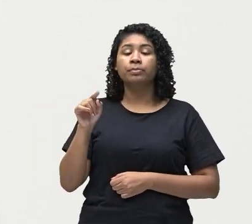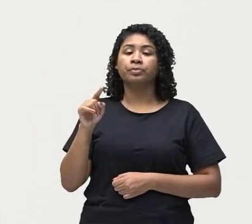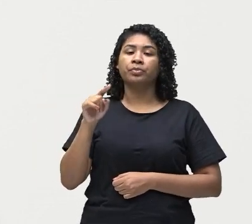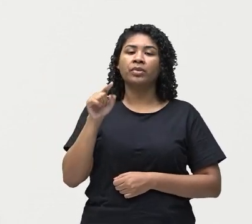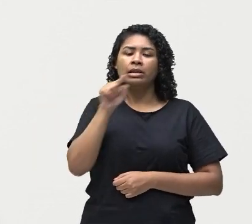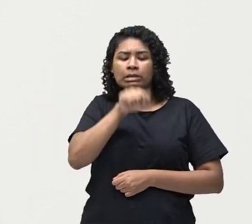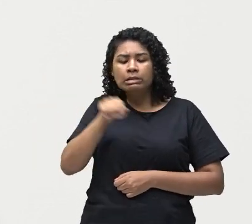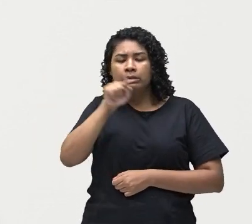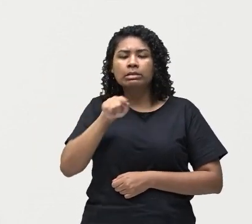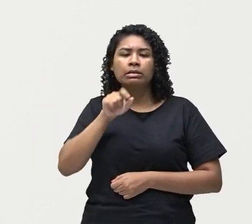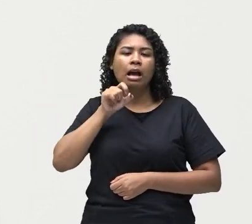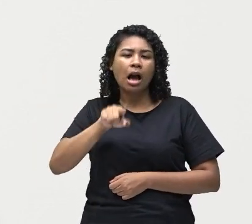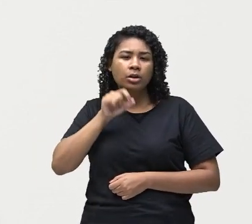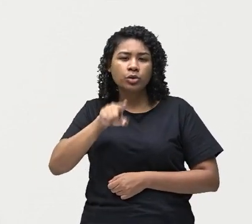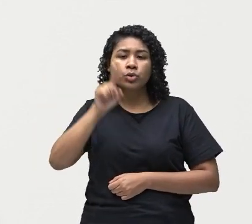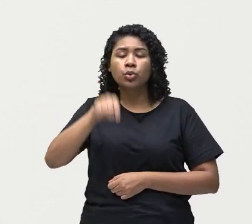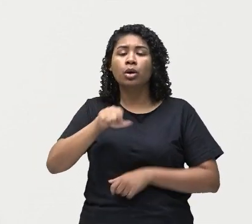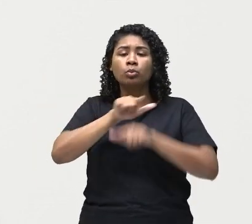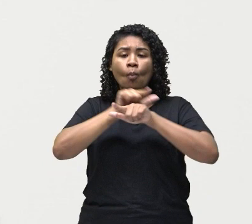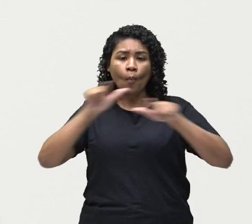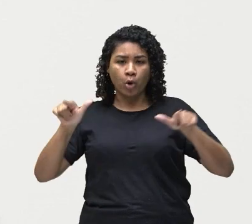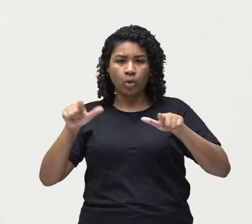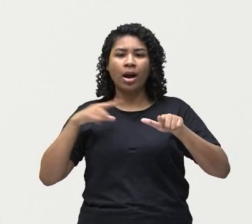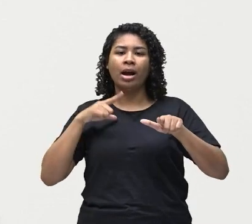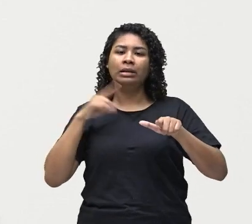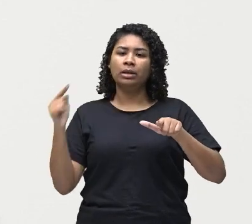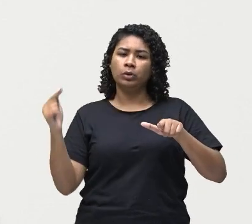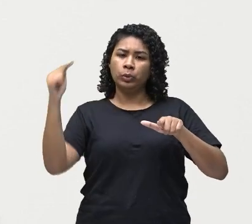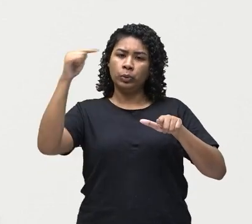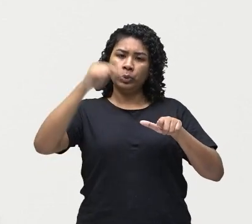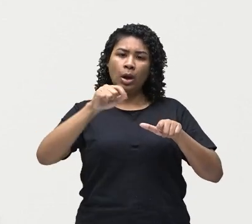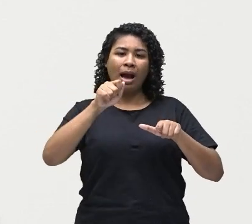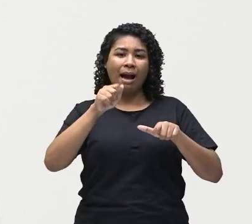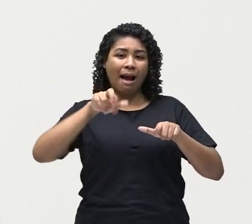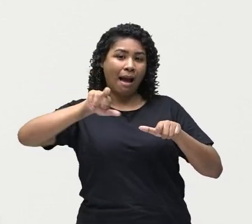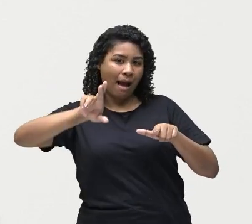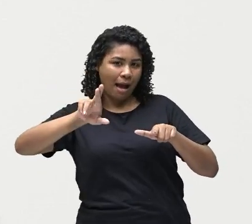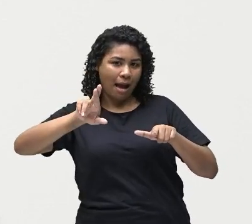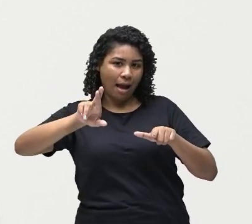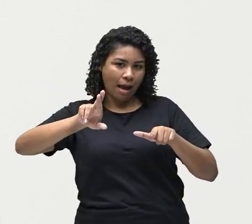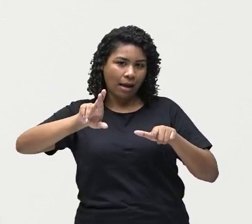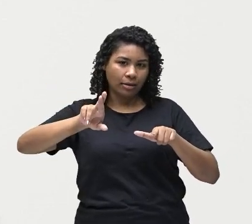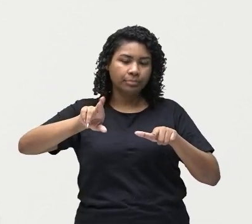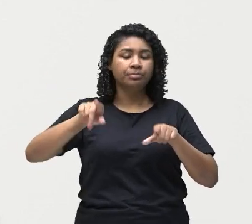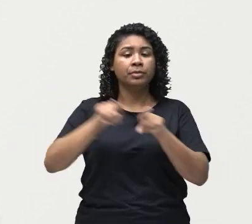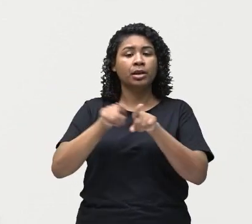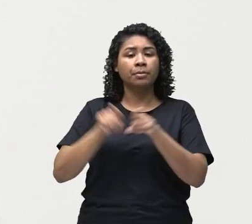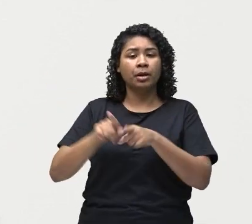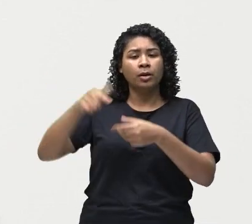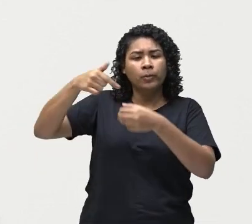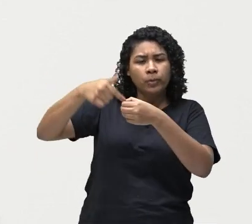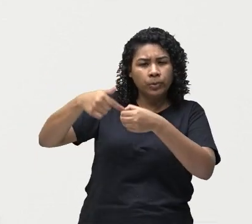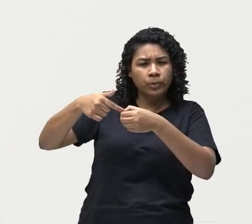vazio entrou lá entrou o combustível certo aqui a gente tem a válvula de admissão lembra que a primeira